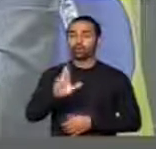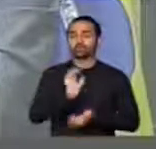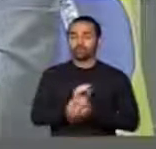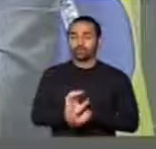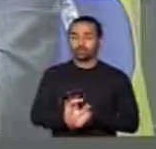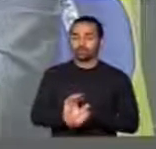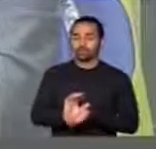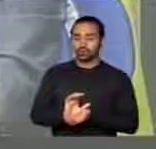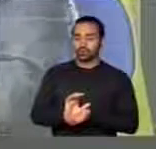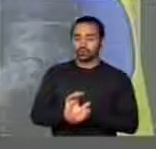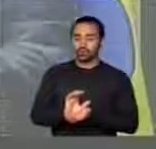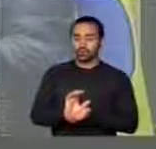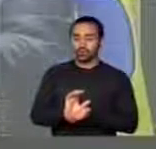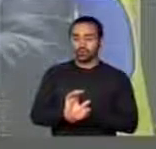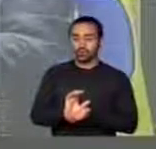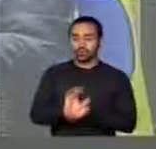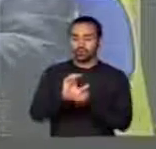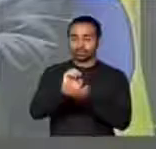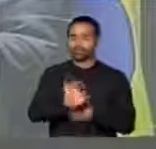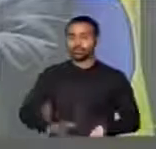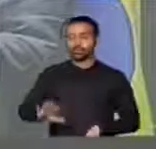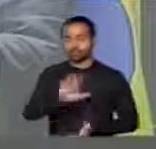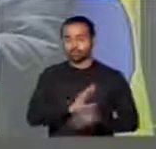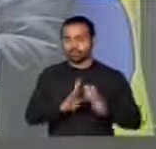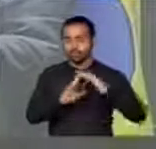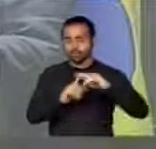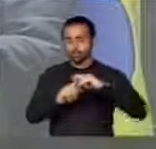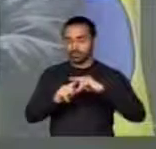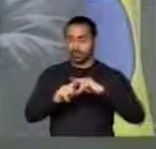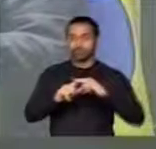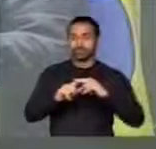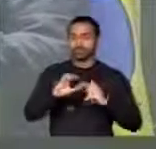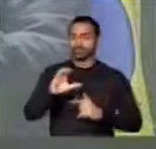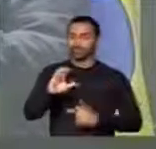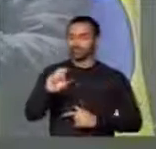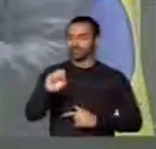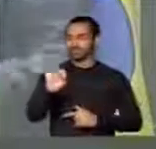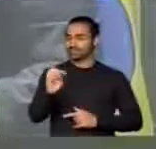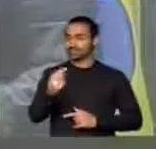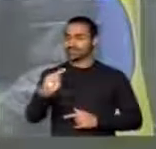Conselho Nacional de Igrejas Cristãs do Brasil.